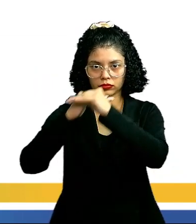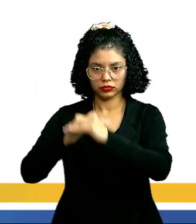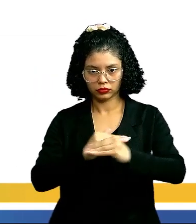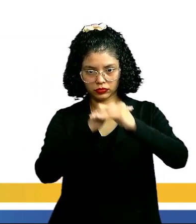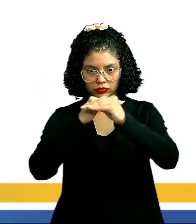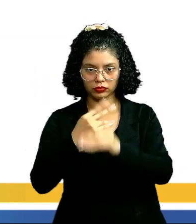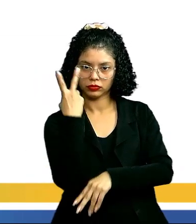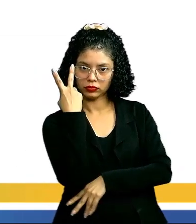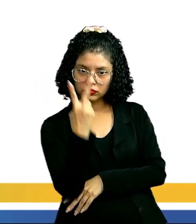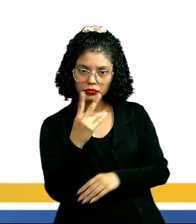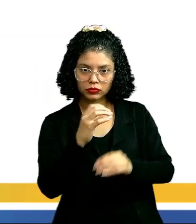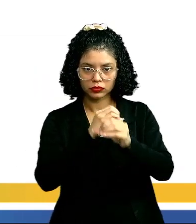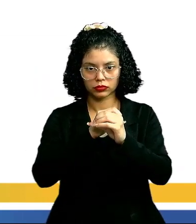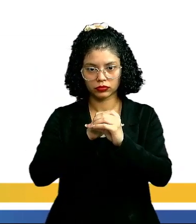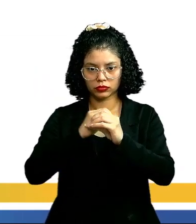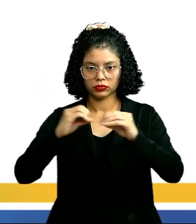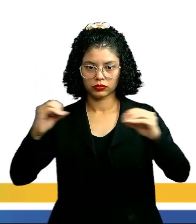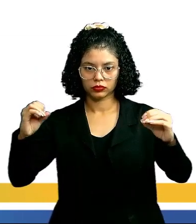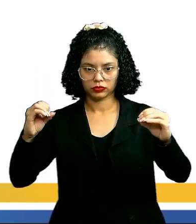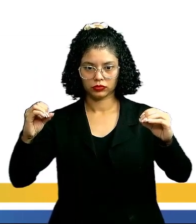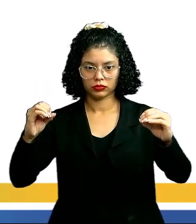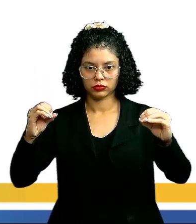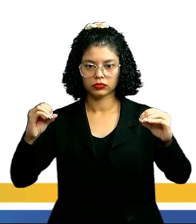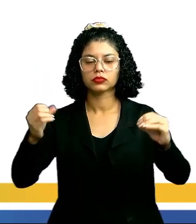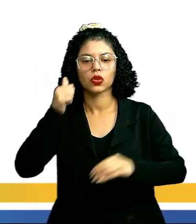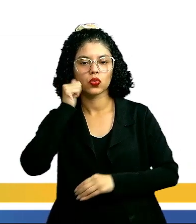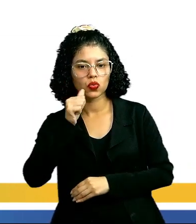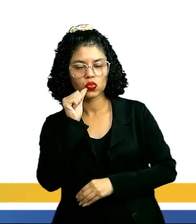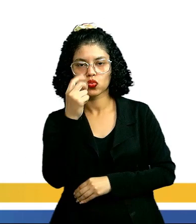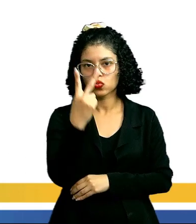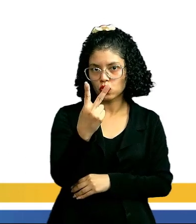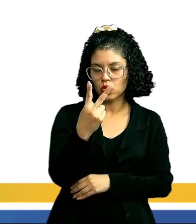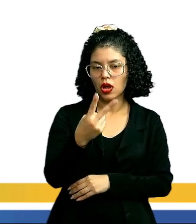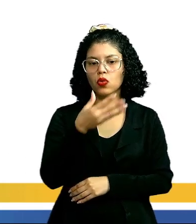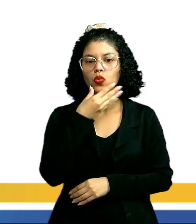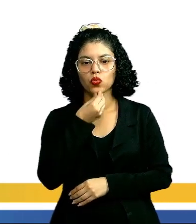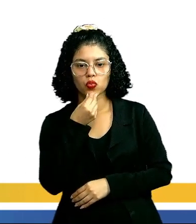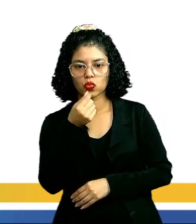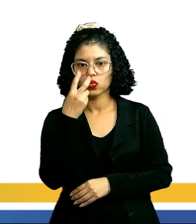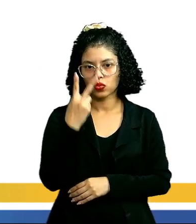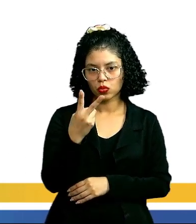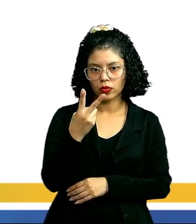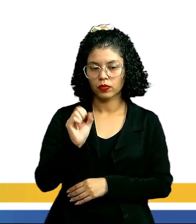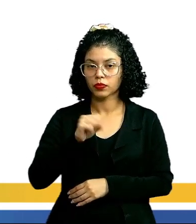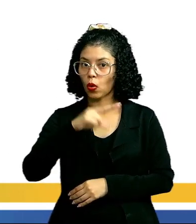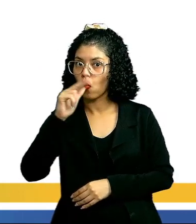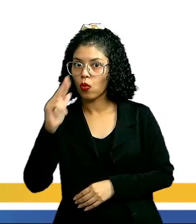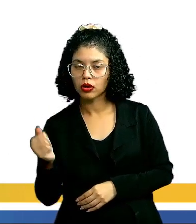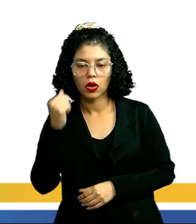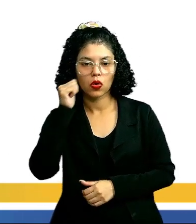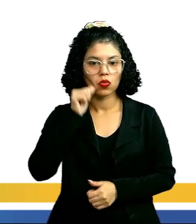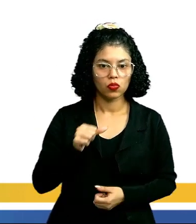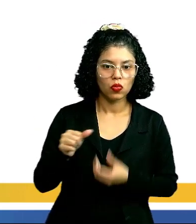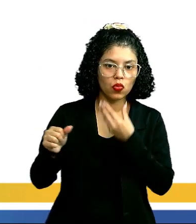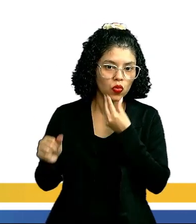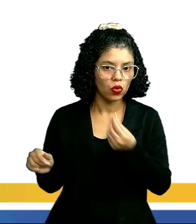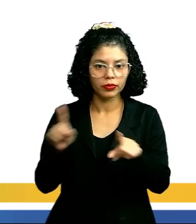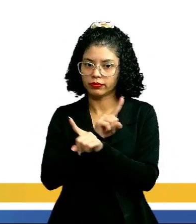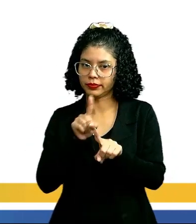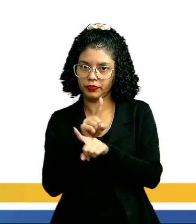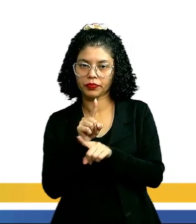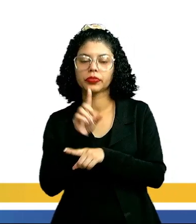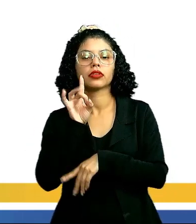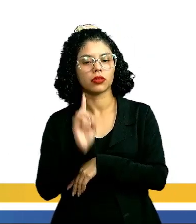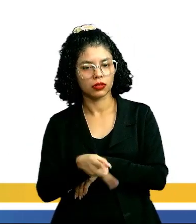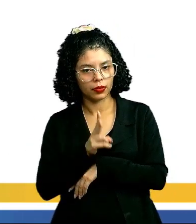Então nascem dois garotos, ou então nascem duas garotas. Nunca nasce um garoto e uma garota de gêmeos